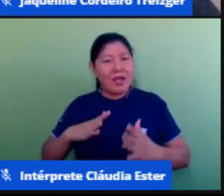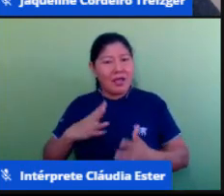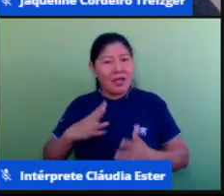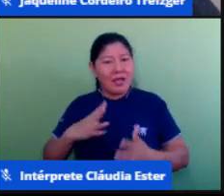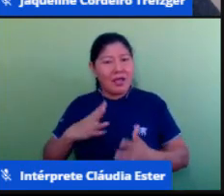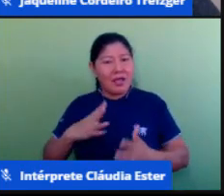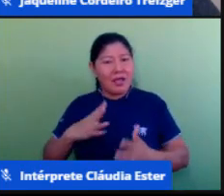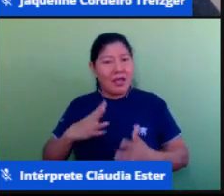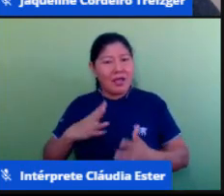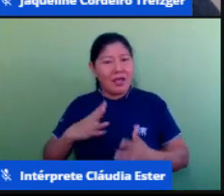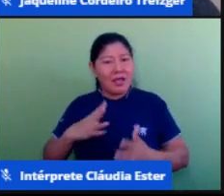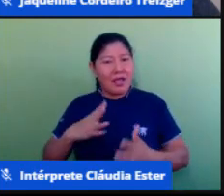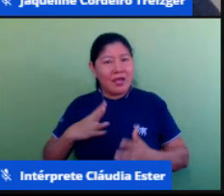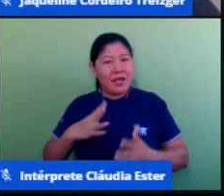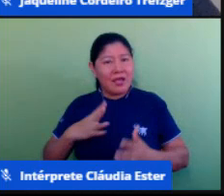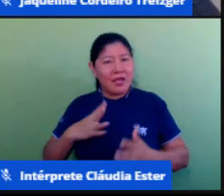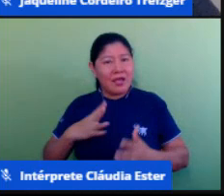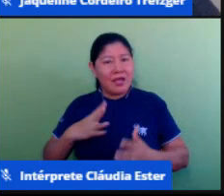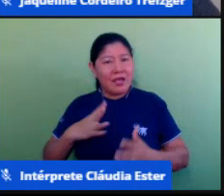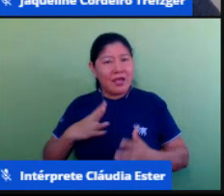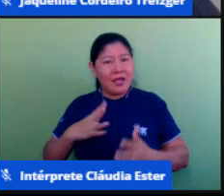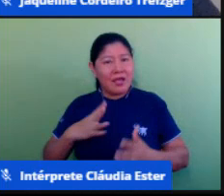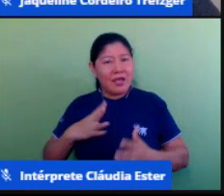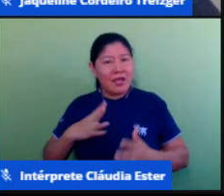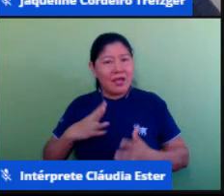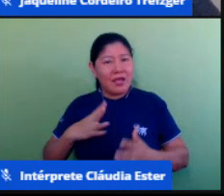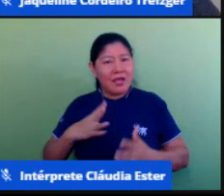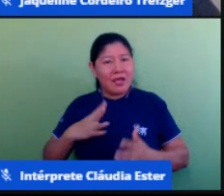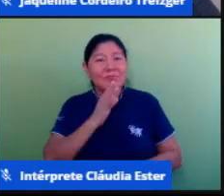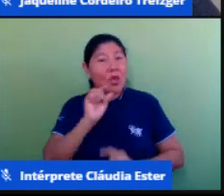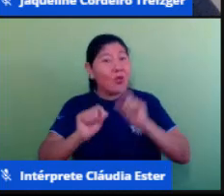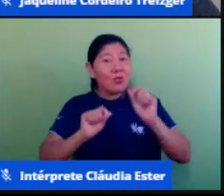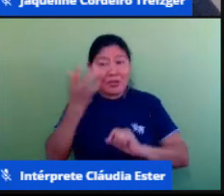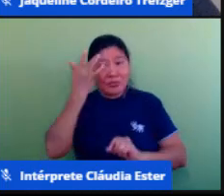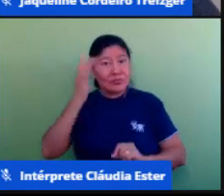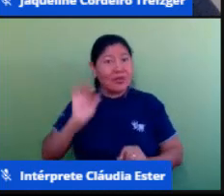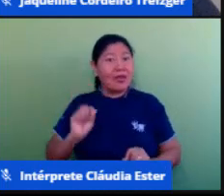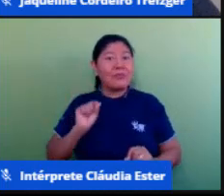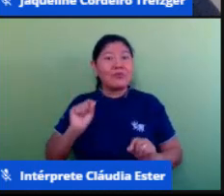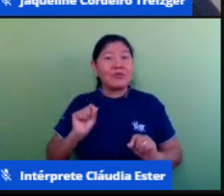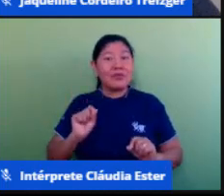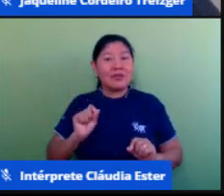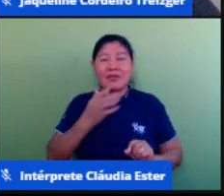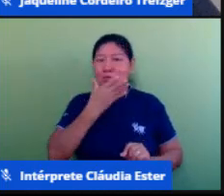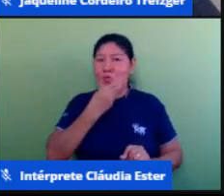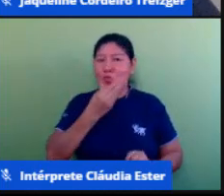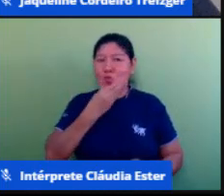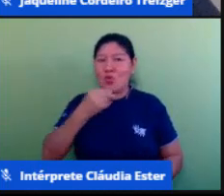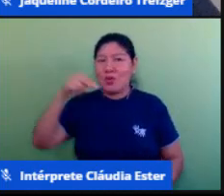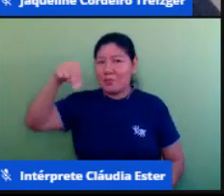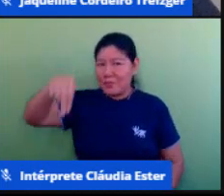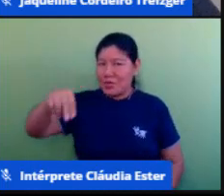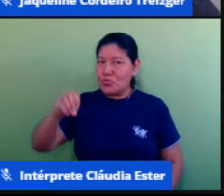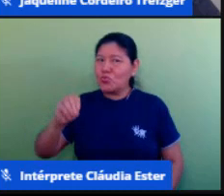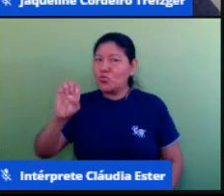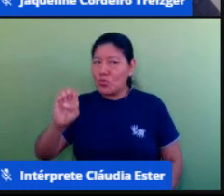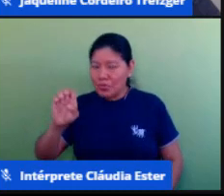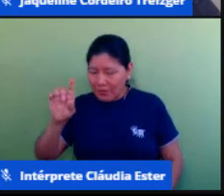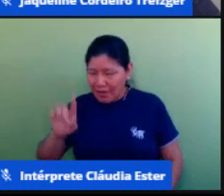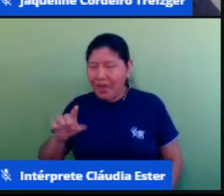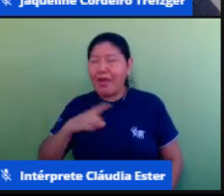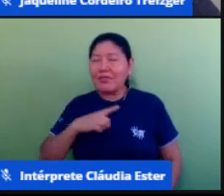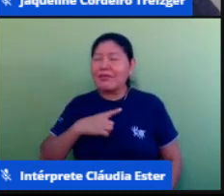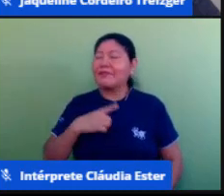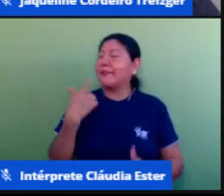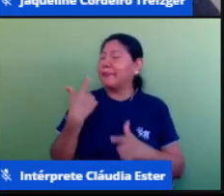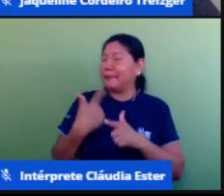Essa história todo mundo conhece. O que ninguém sabe é que Noé teve muitos problemas para convencer